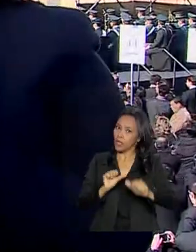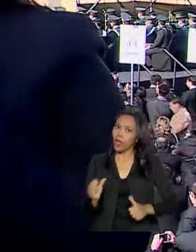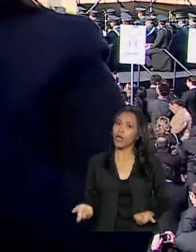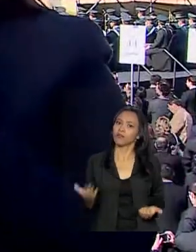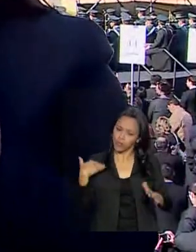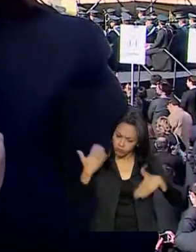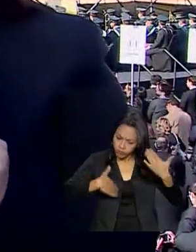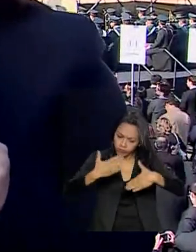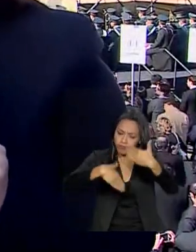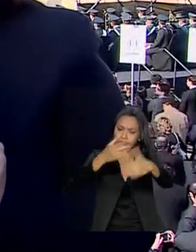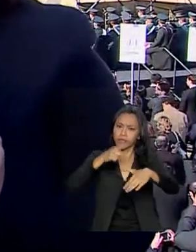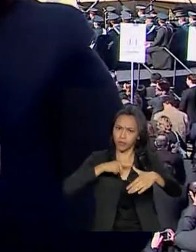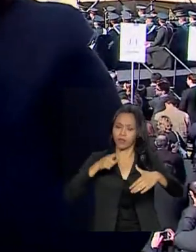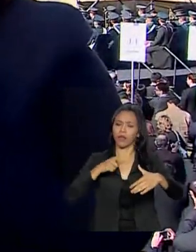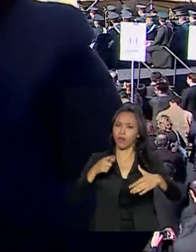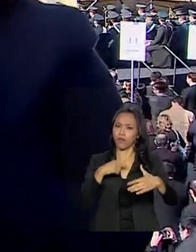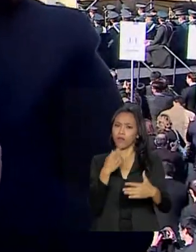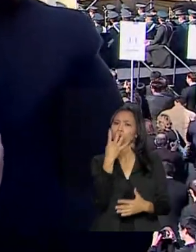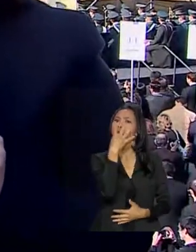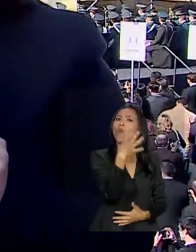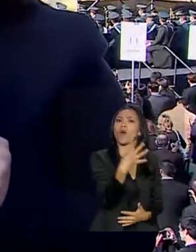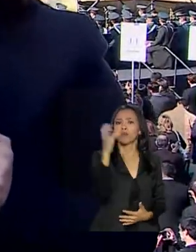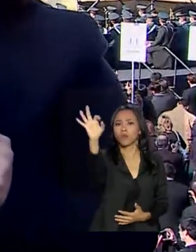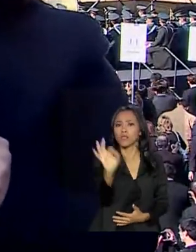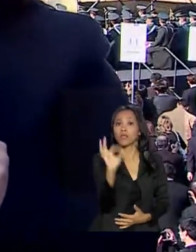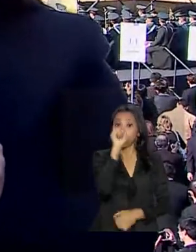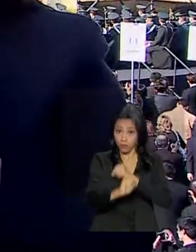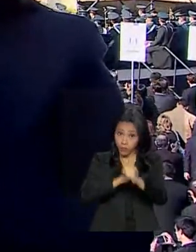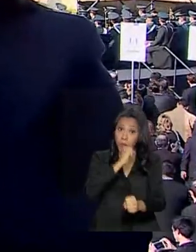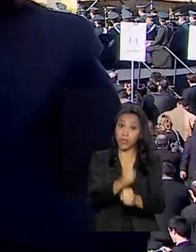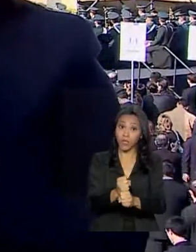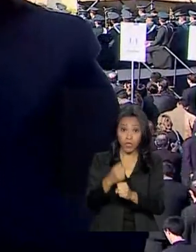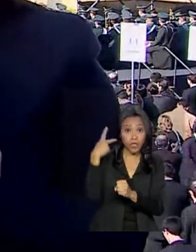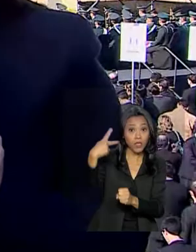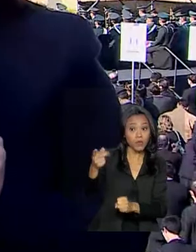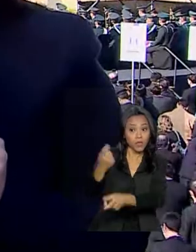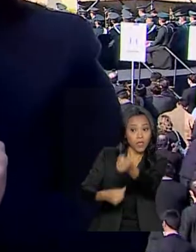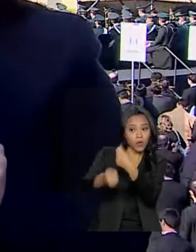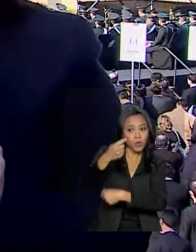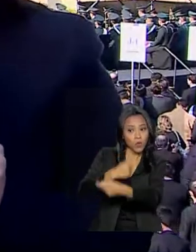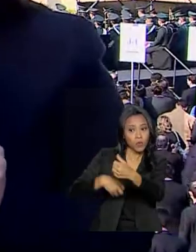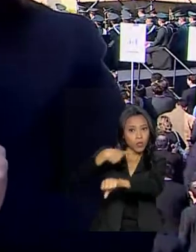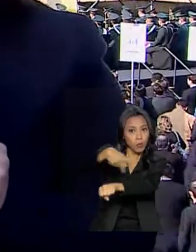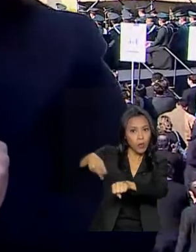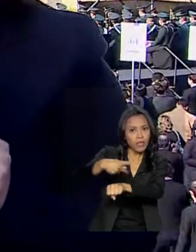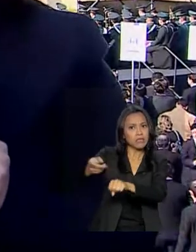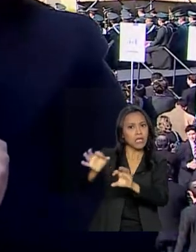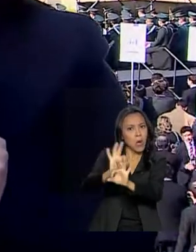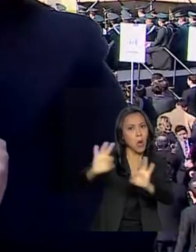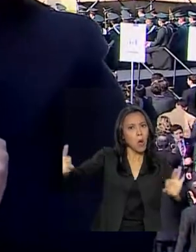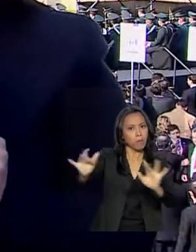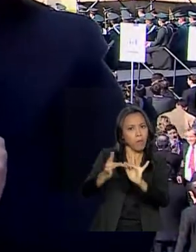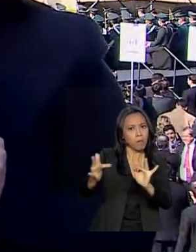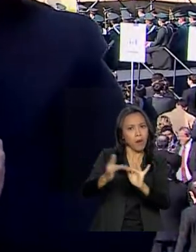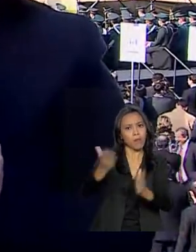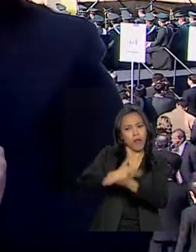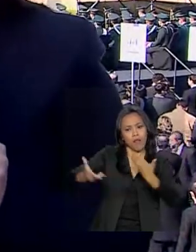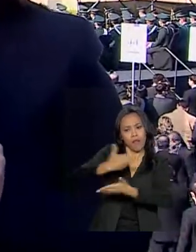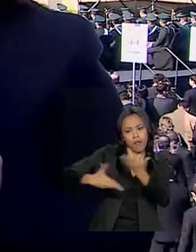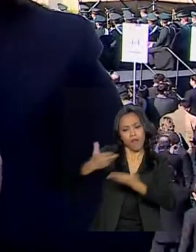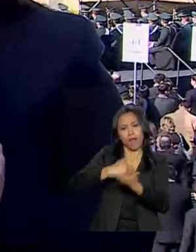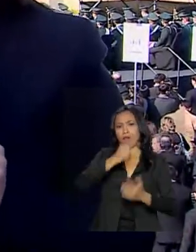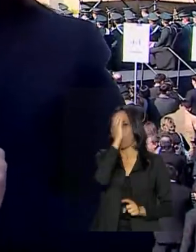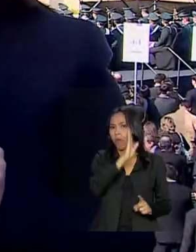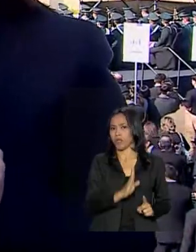se desenvolvido, houve um crescimento médio de 4% ao ano na economia do país e é um parceiro grande do Brasil. O Brasil é o